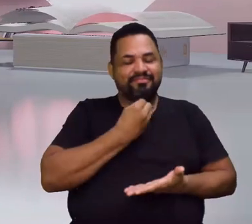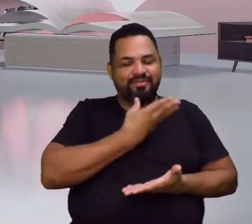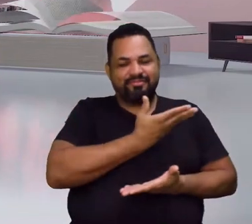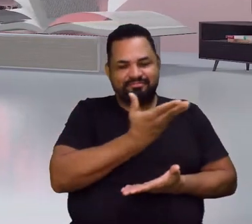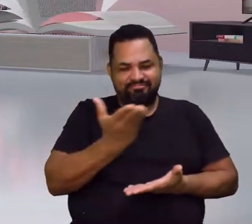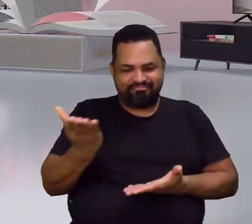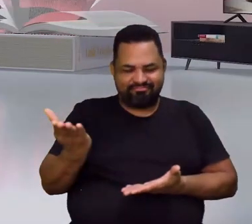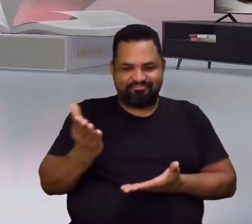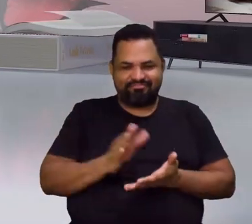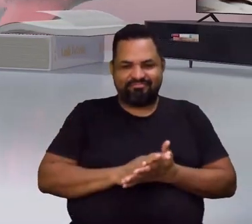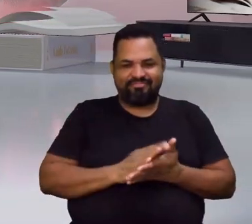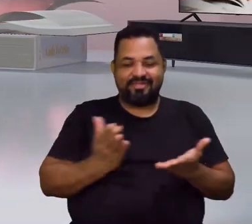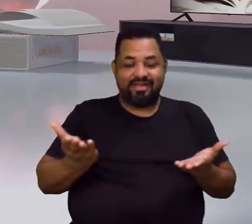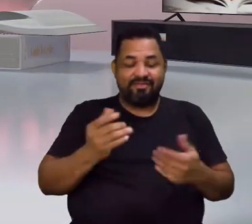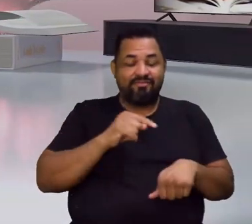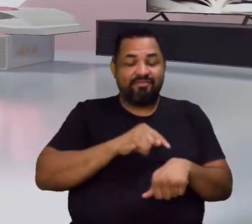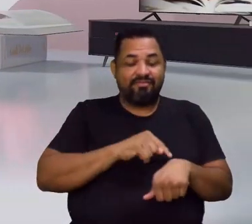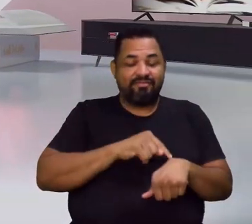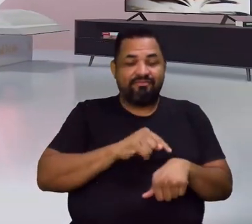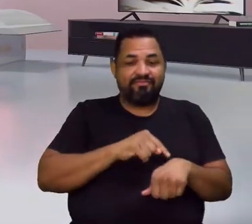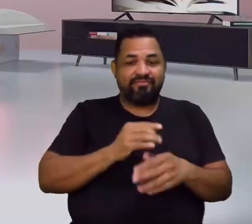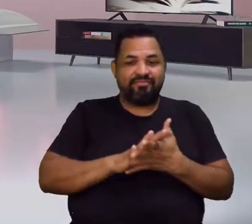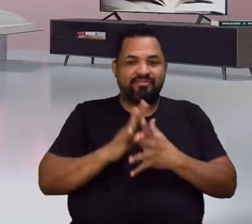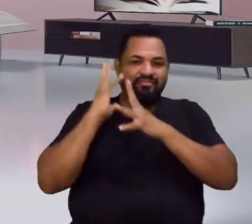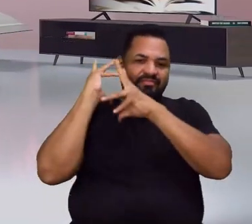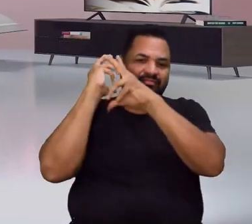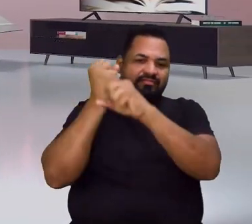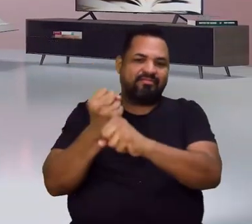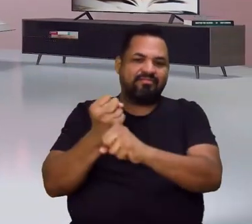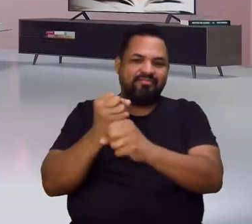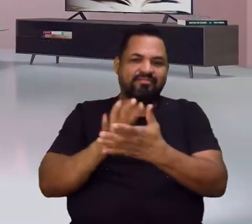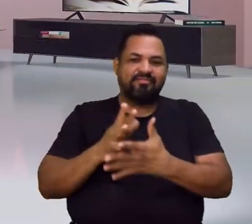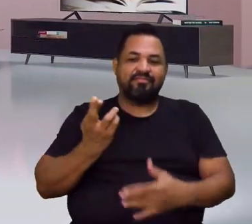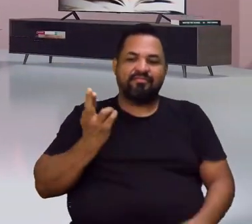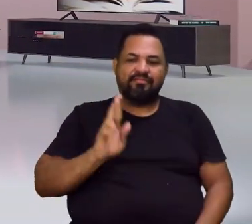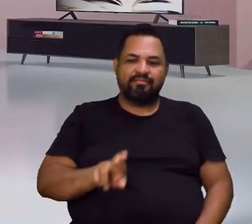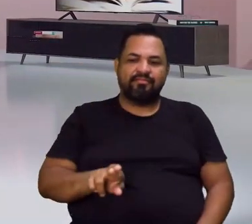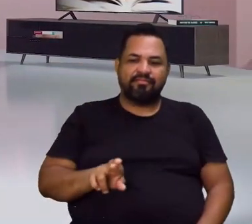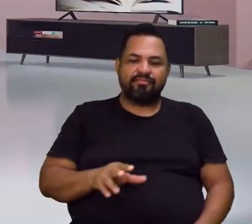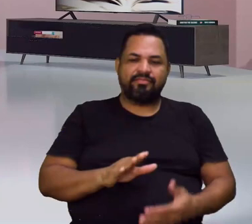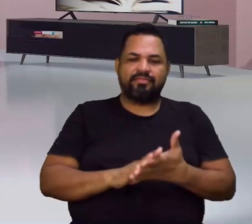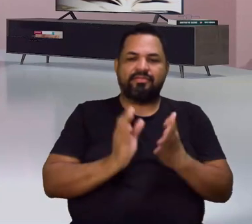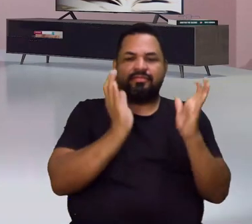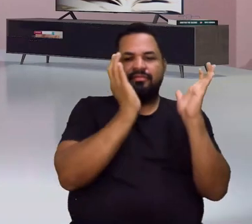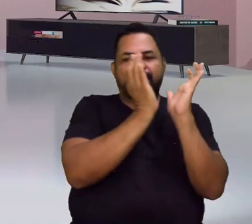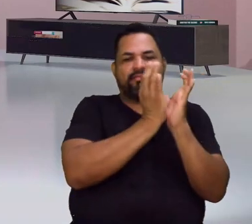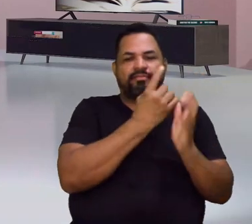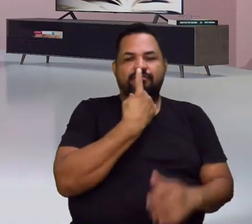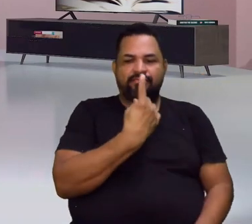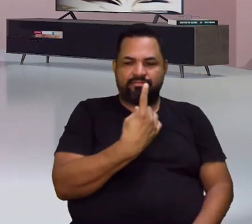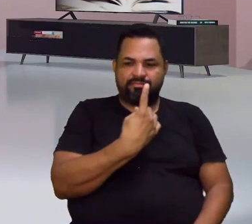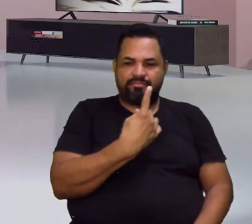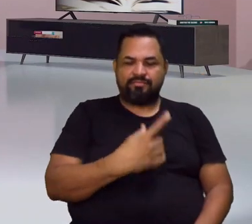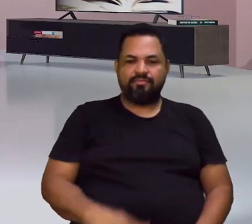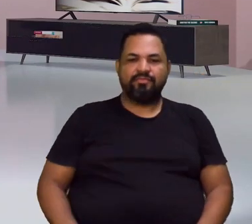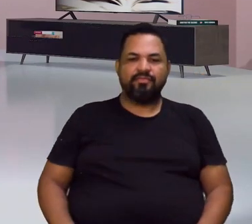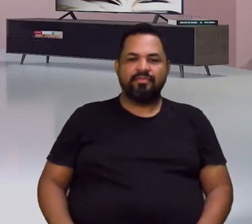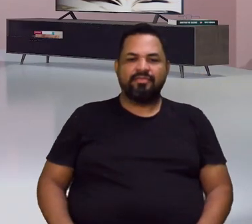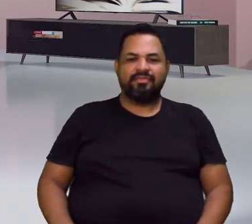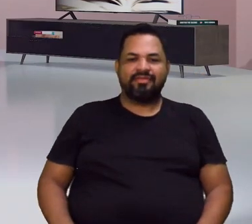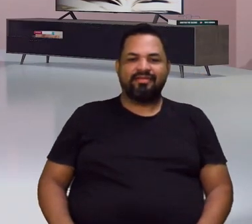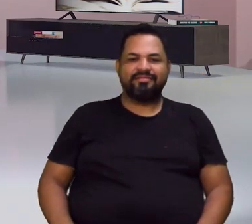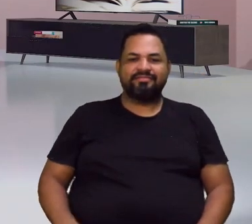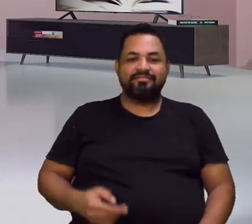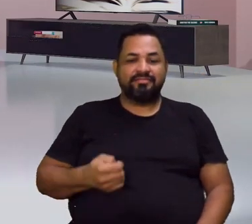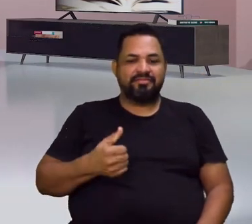vocês. Ó, chegou o grande momento da nossa revisão de recuperação da unidade 1. E aí, Pura?